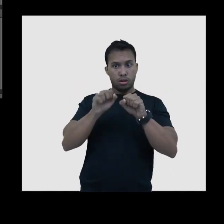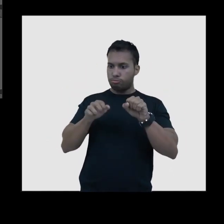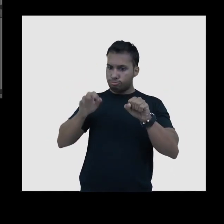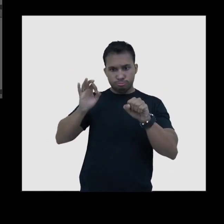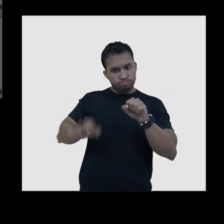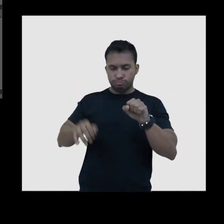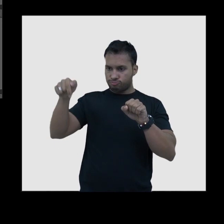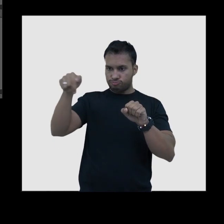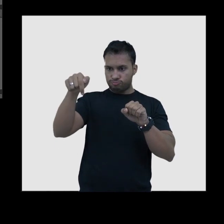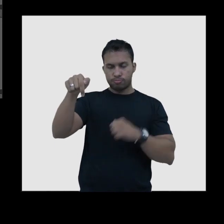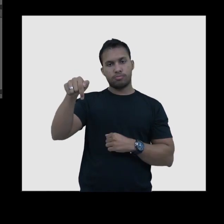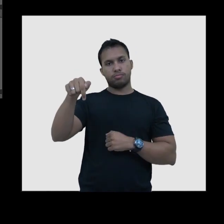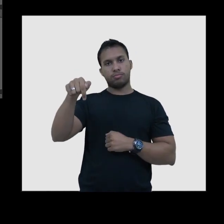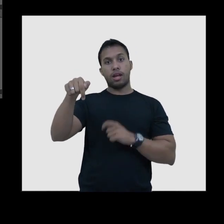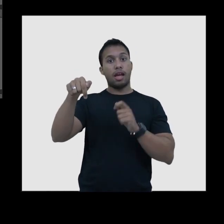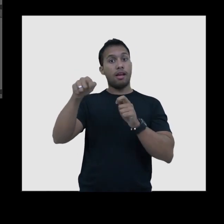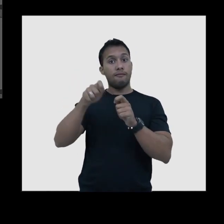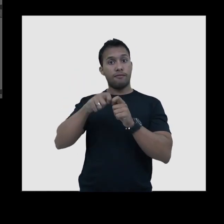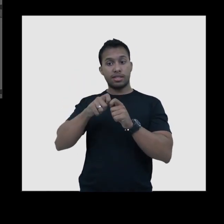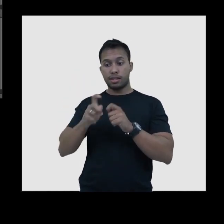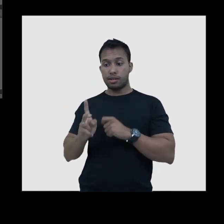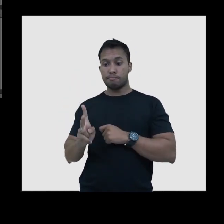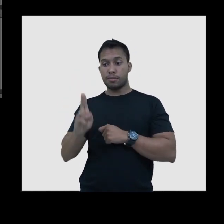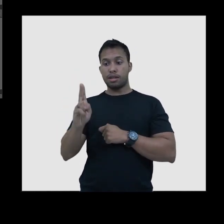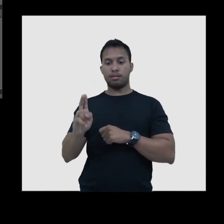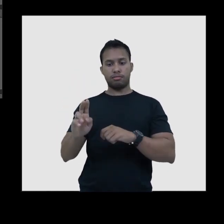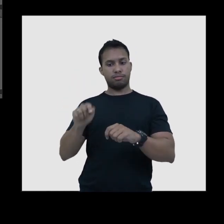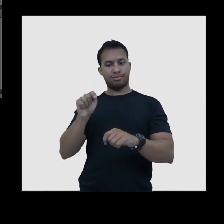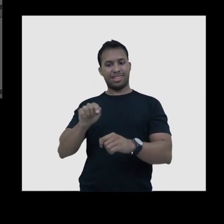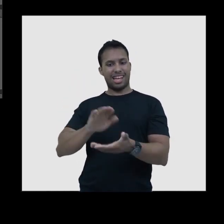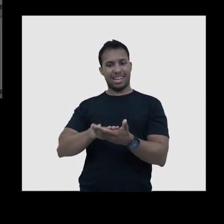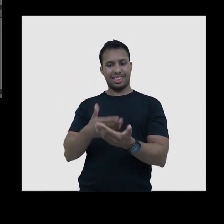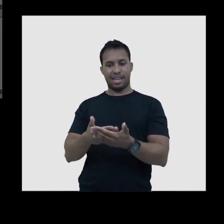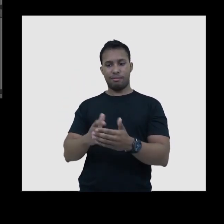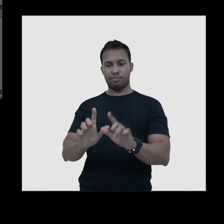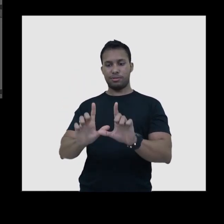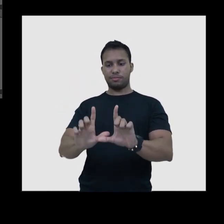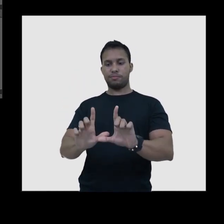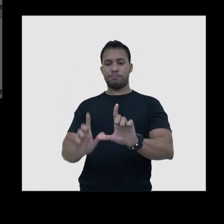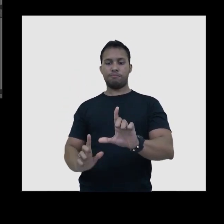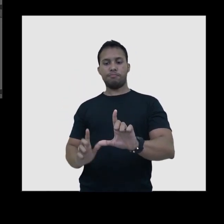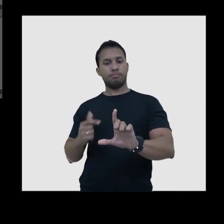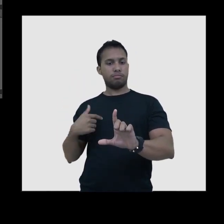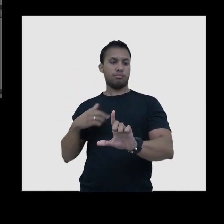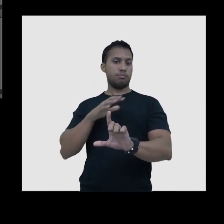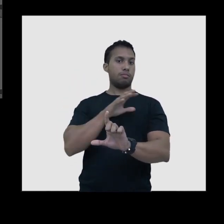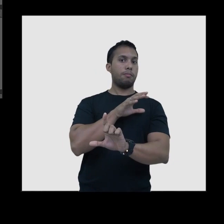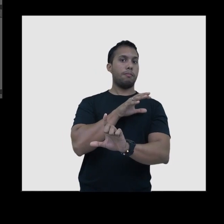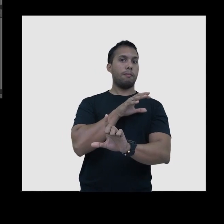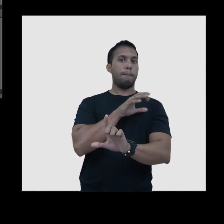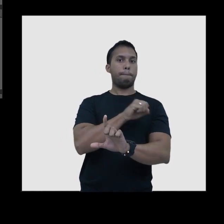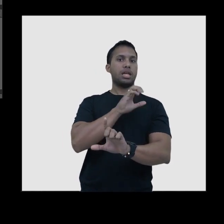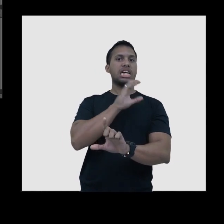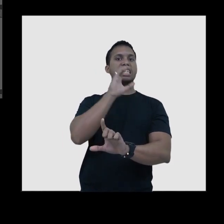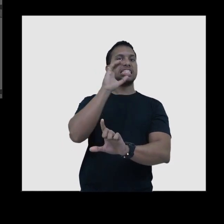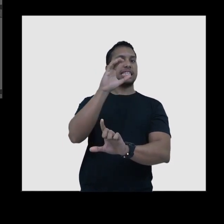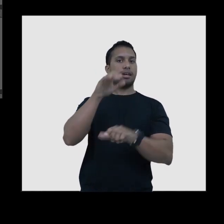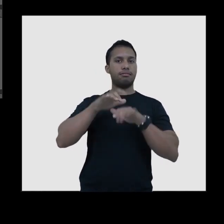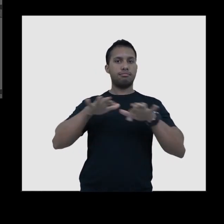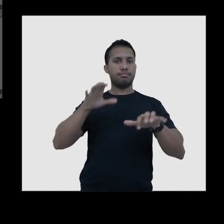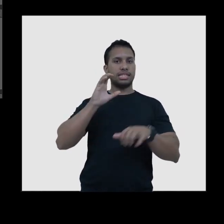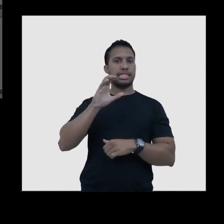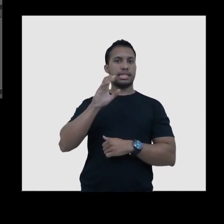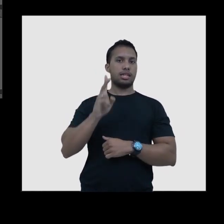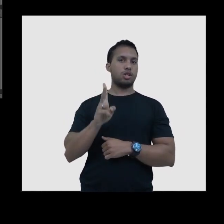a janela do vídeo base, e vou fazer um corte na camada do intérprete. Vou pegar a ferramenta aqui de corte,